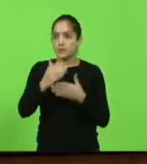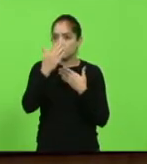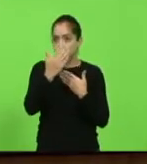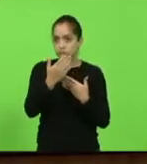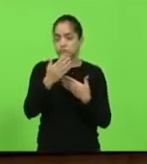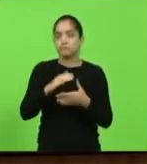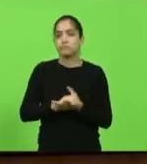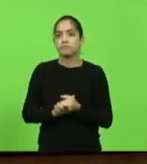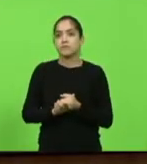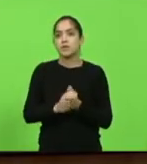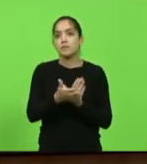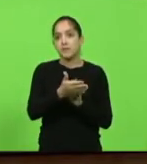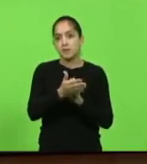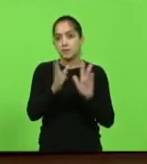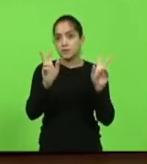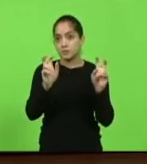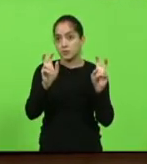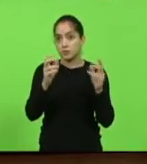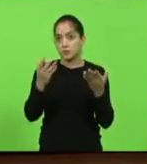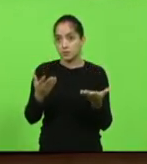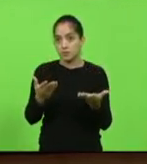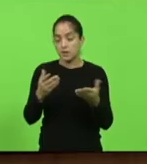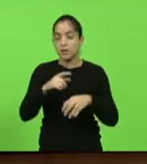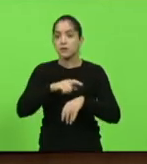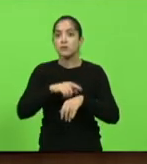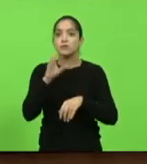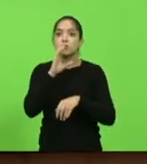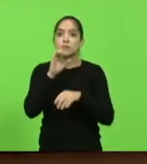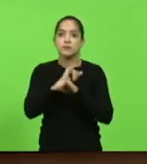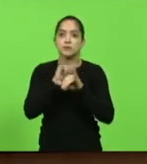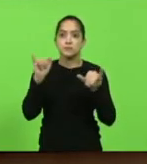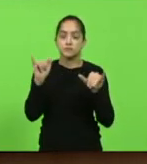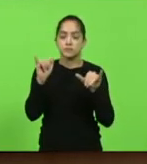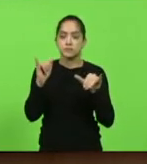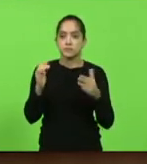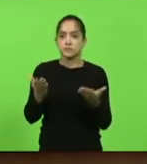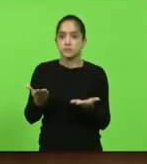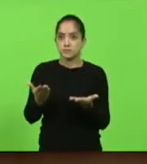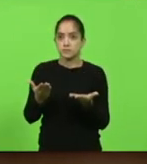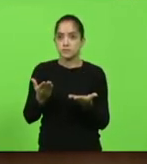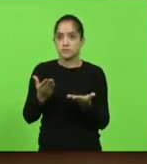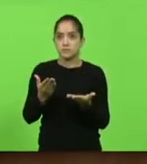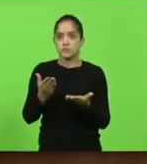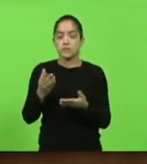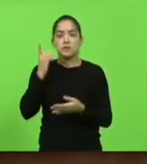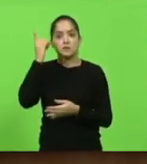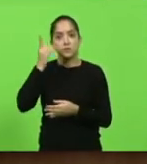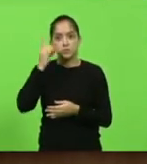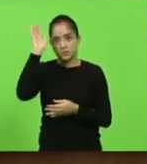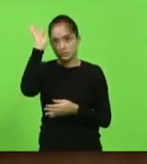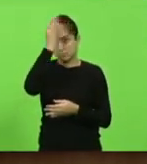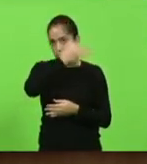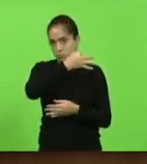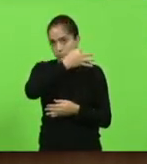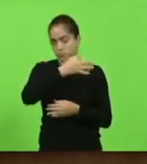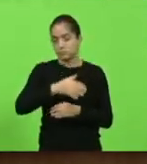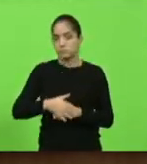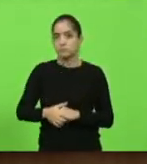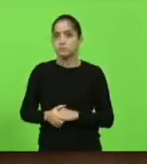pelo pronunciamento o deputado escudo lá que ainda em Breves comunicações Deputado Fabiano da Luz